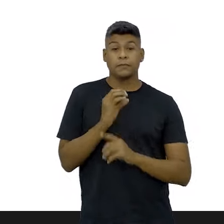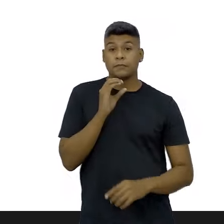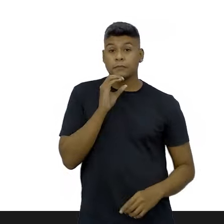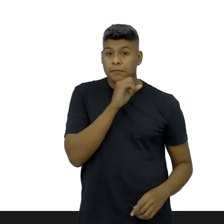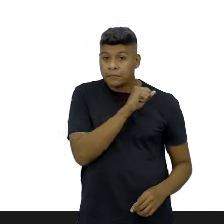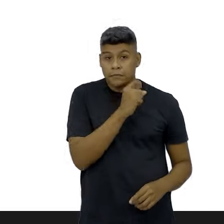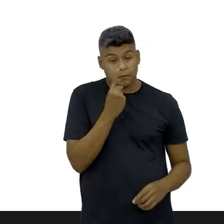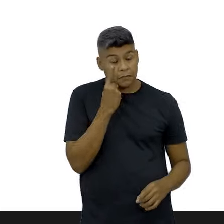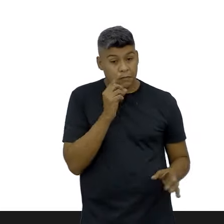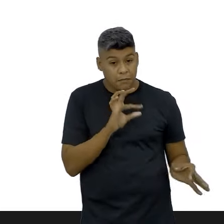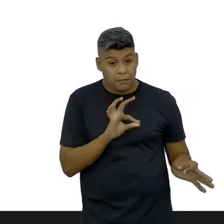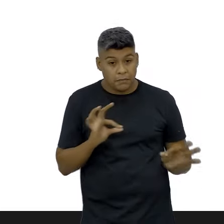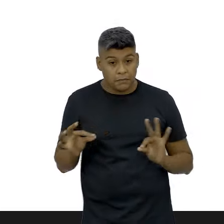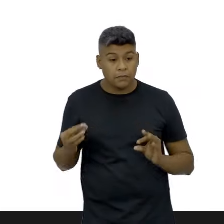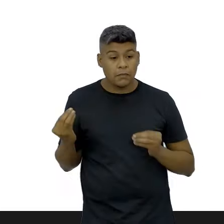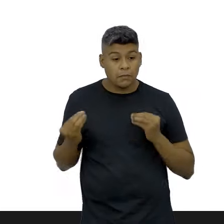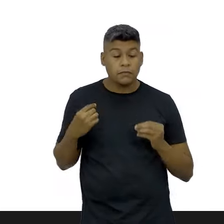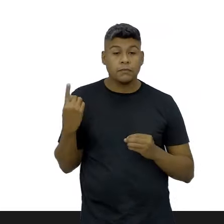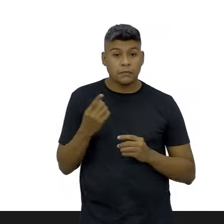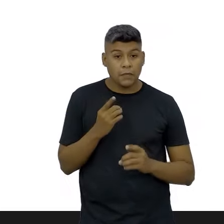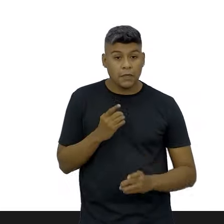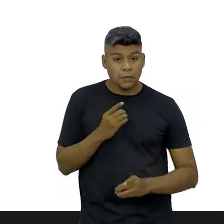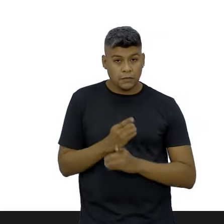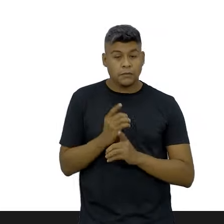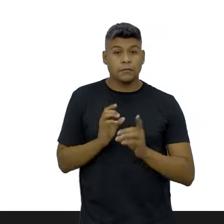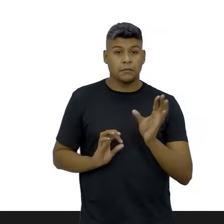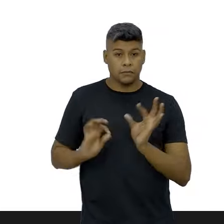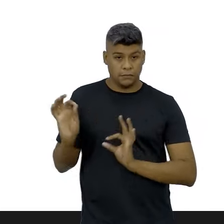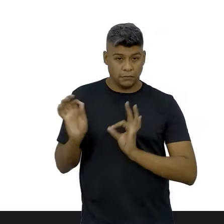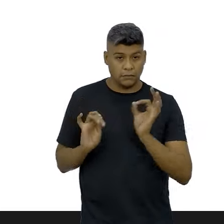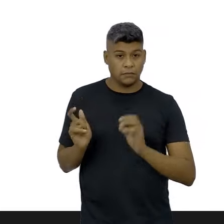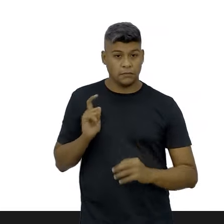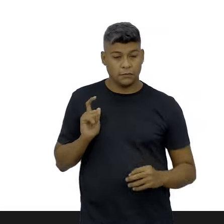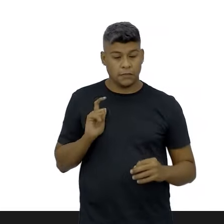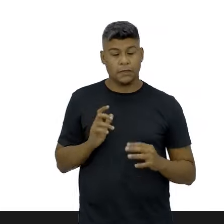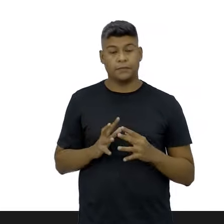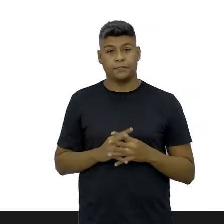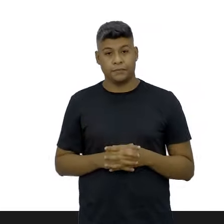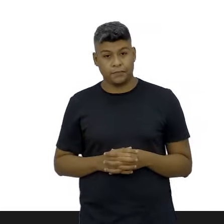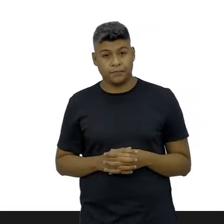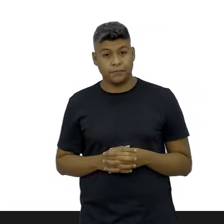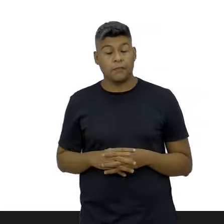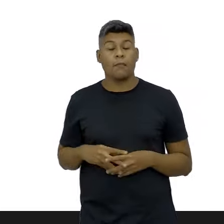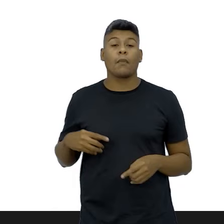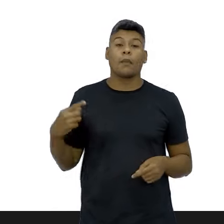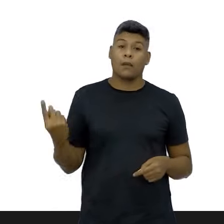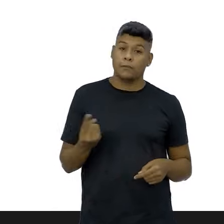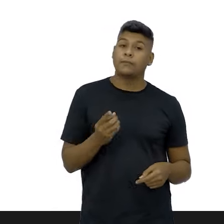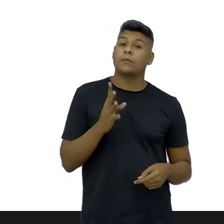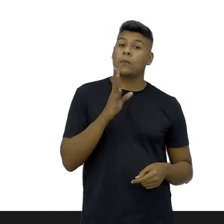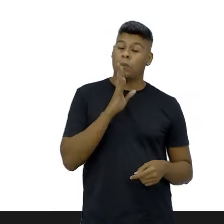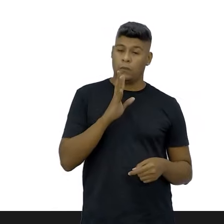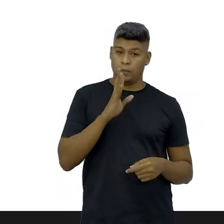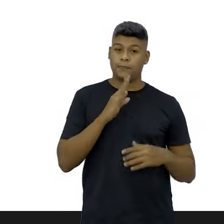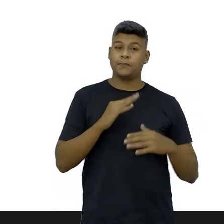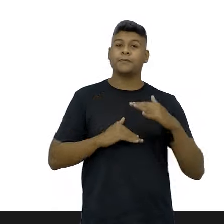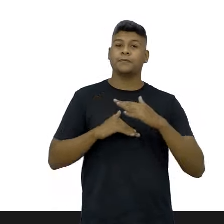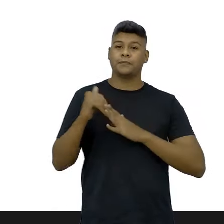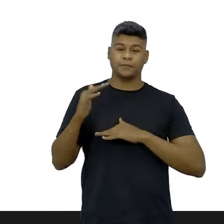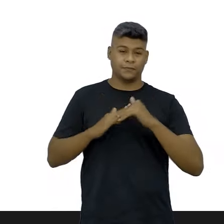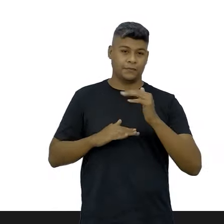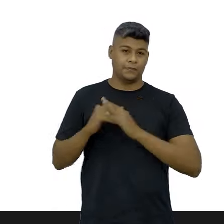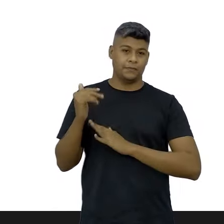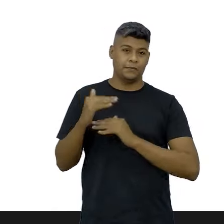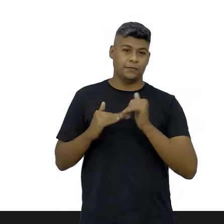rapidamente acompanhar como o nosso encontro está organizado. Então, no primeiro momento, nós vamos conhecer as habilidades essenciais